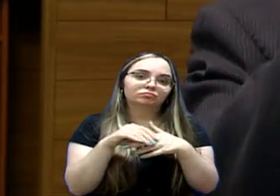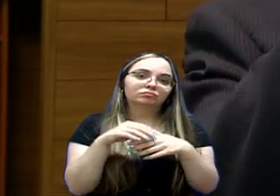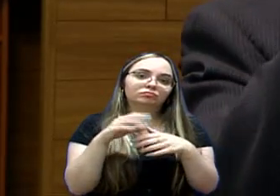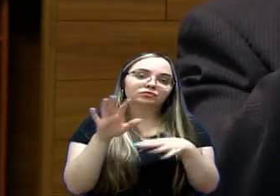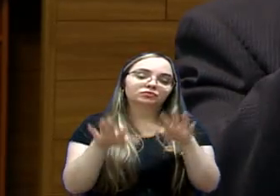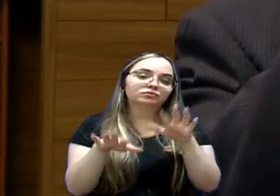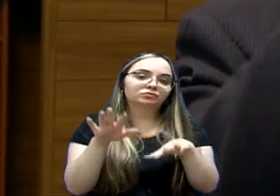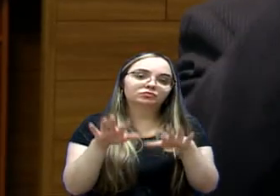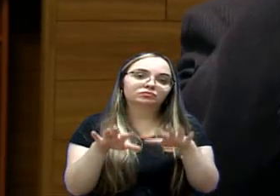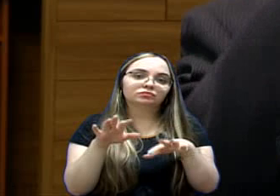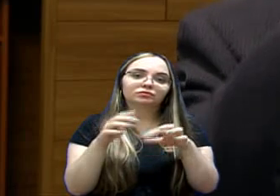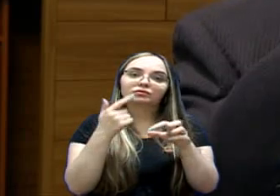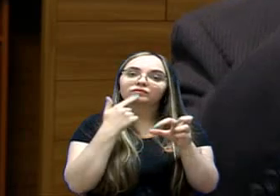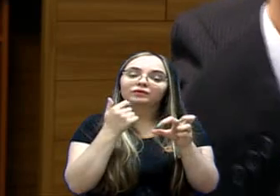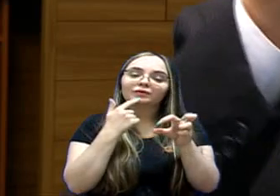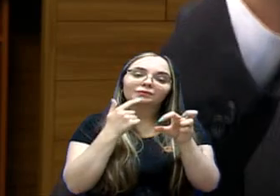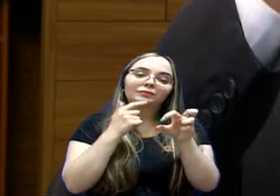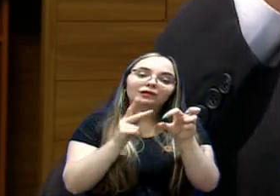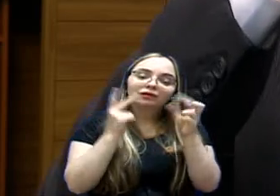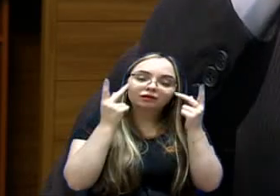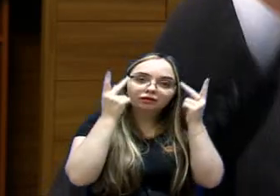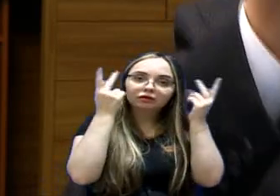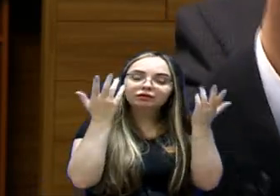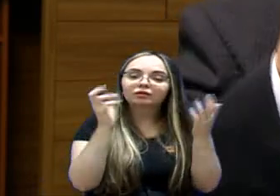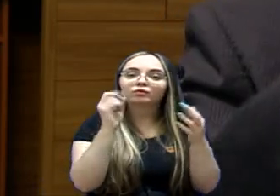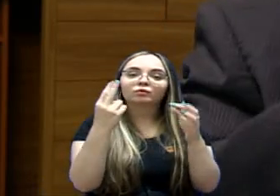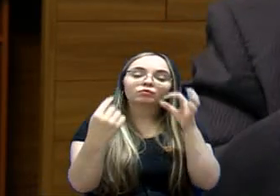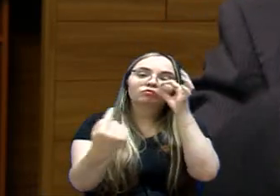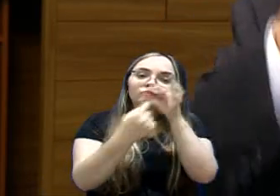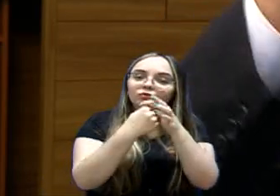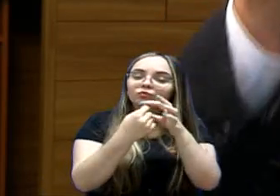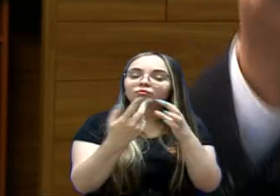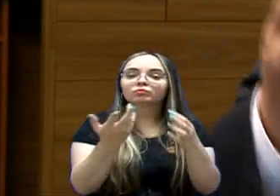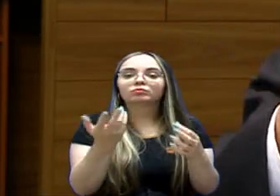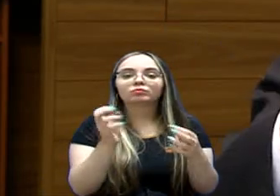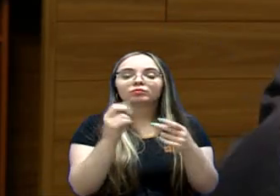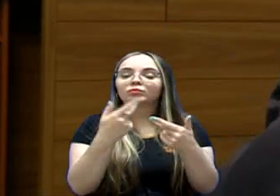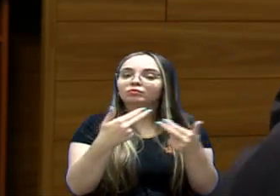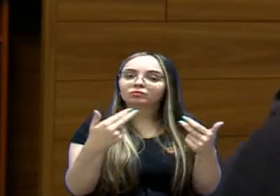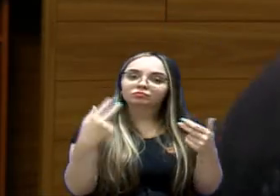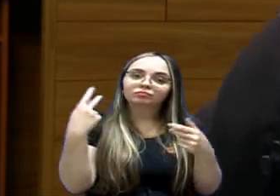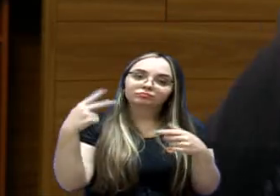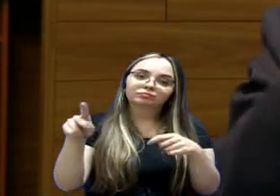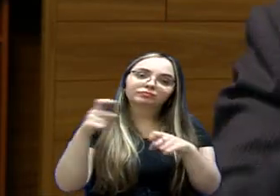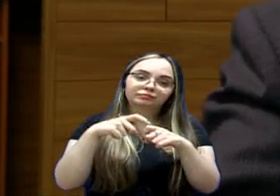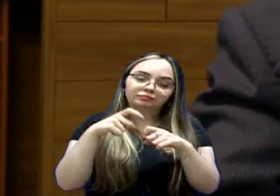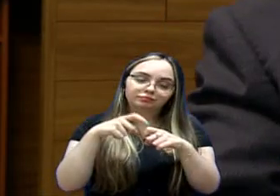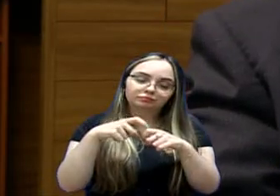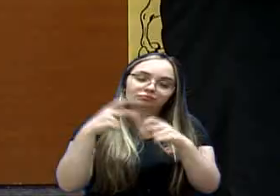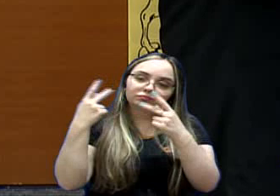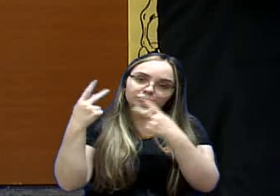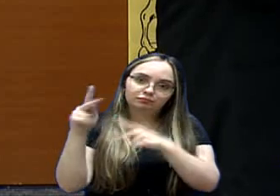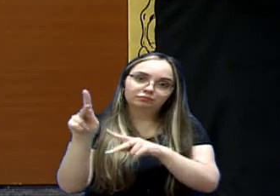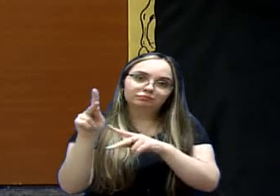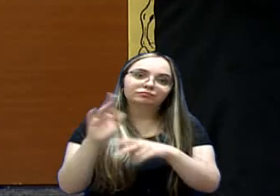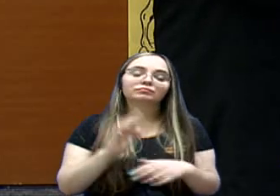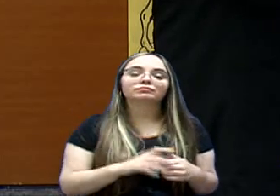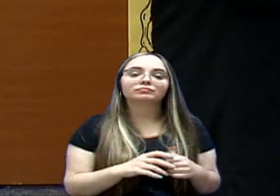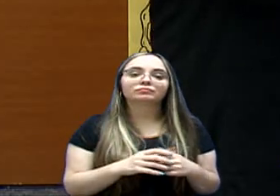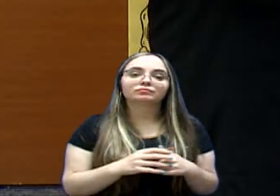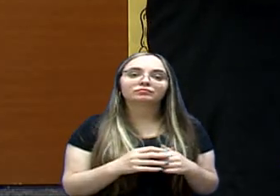né, um olho vermelho, uma perfuração, alguma coisa desse tipo, caso cirúrgico, o